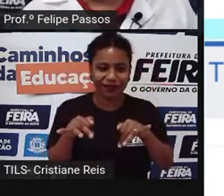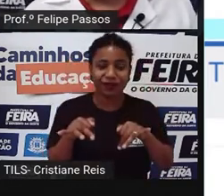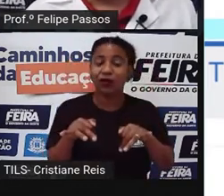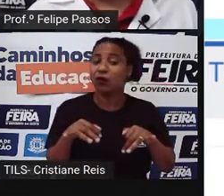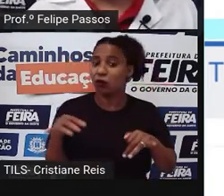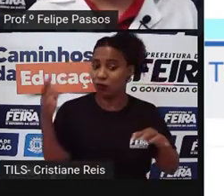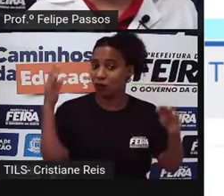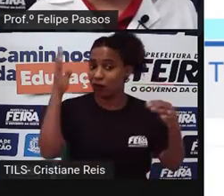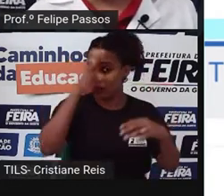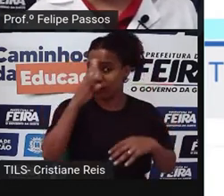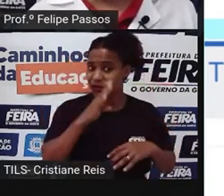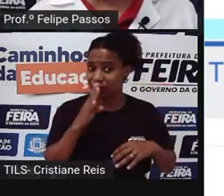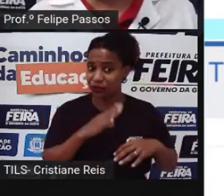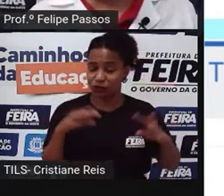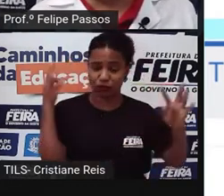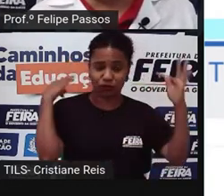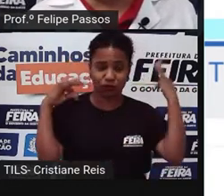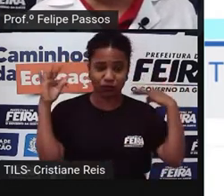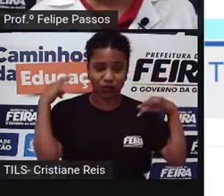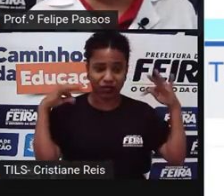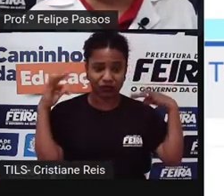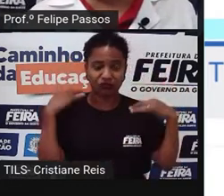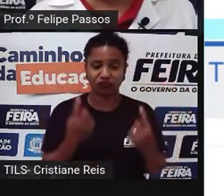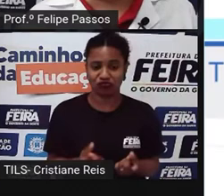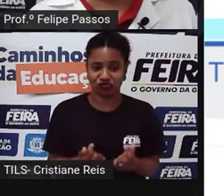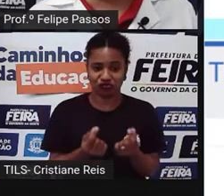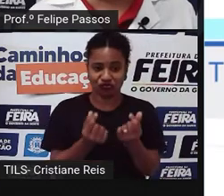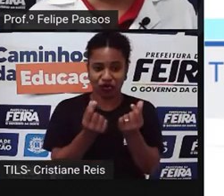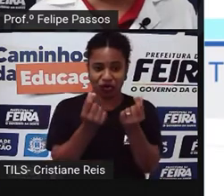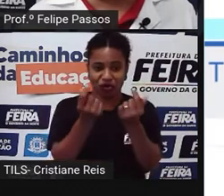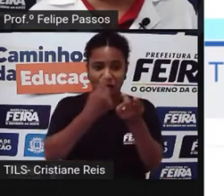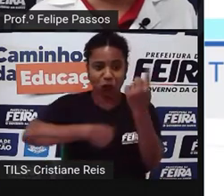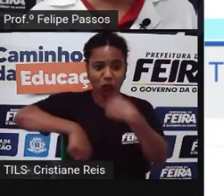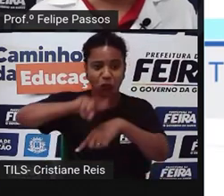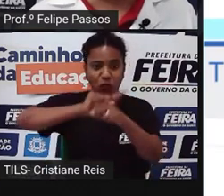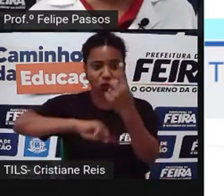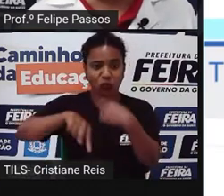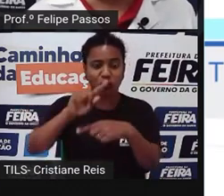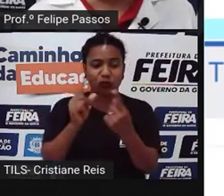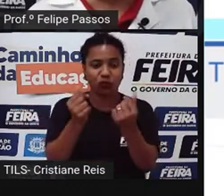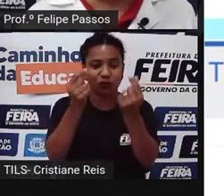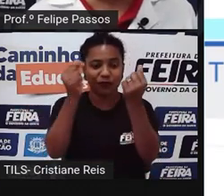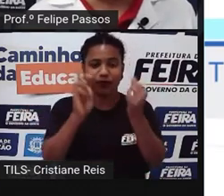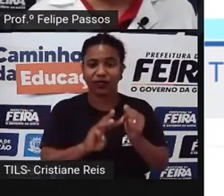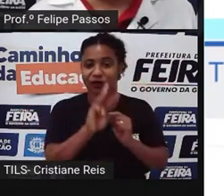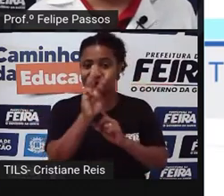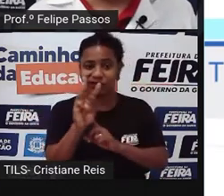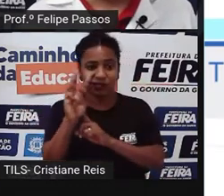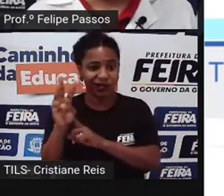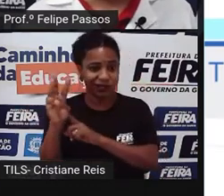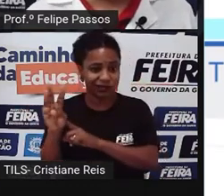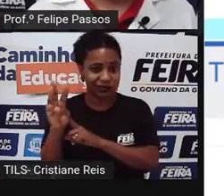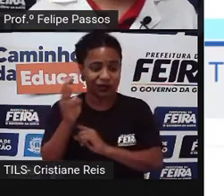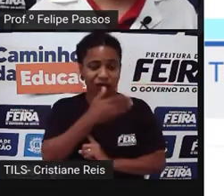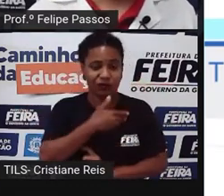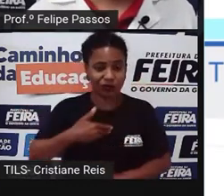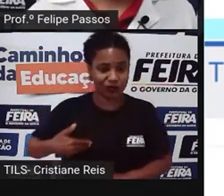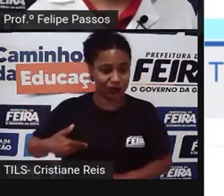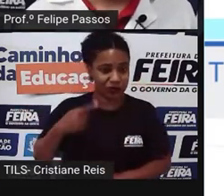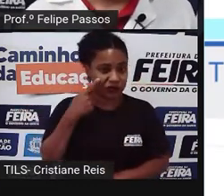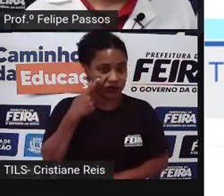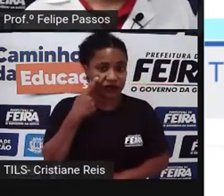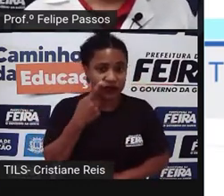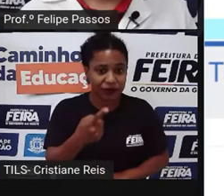turismo. Eu tenho aqui dados do Ministério do Turismo, um site aqui do governo, ó, dá uma olhadinha lá se você